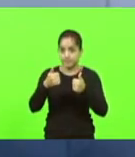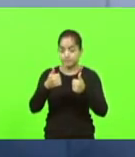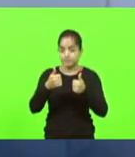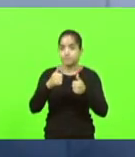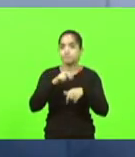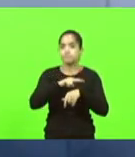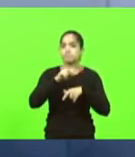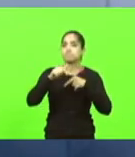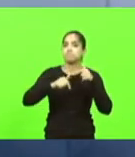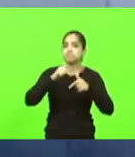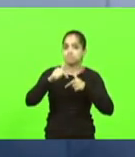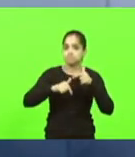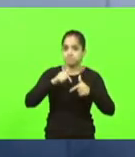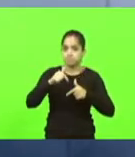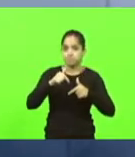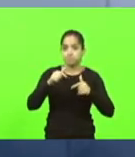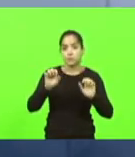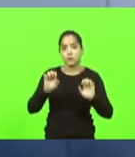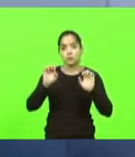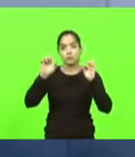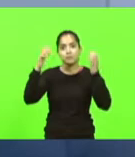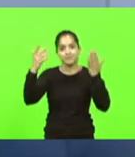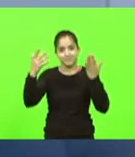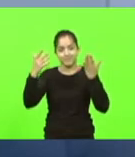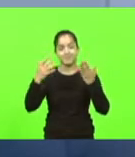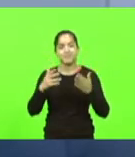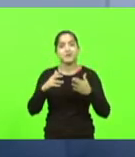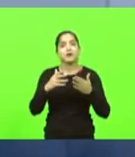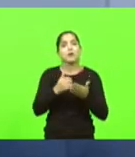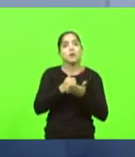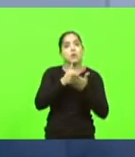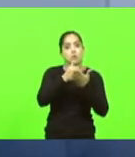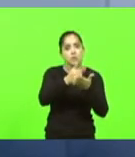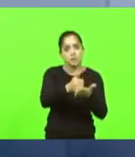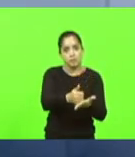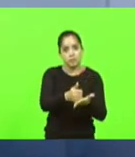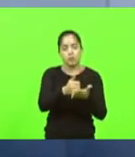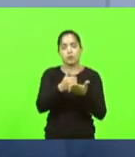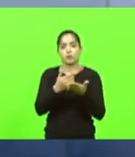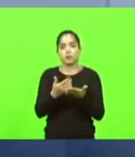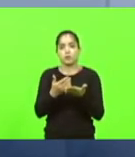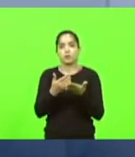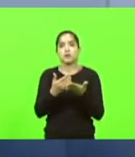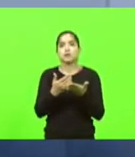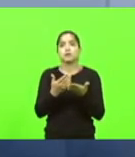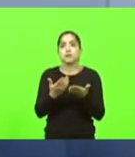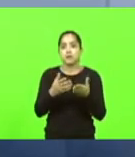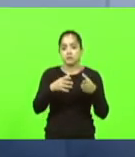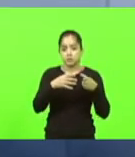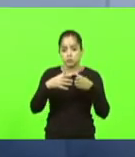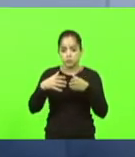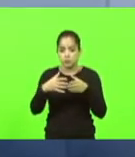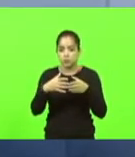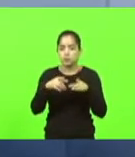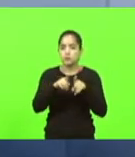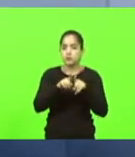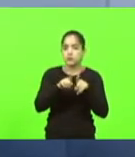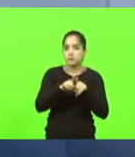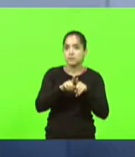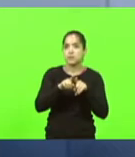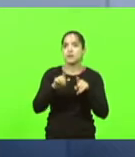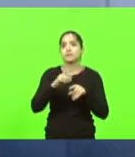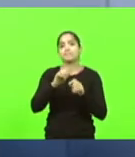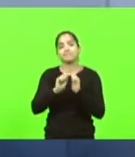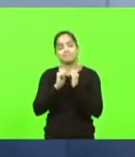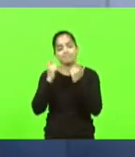dúvida graças a eventos como esse, graças ao apoio que nós recebemos de instituições como a Assembleia Legislativa do Estado de